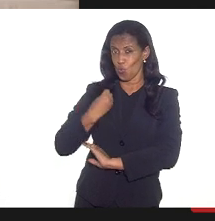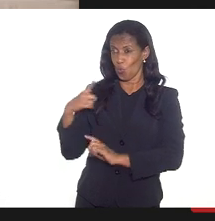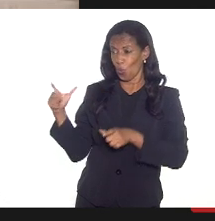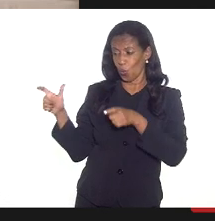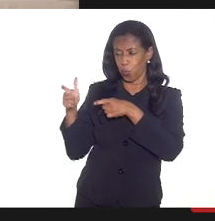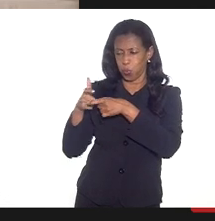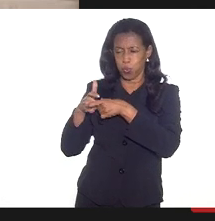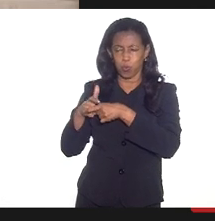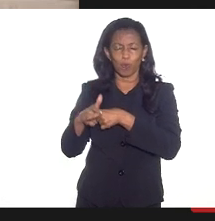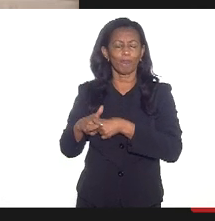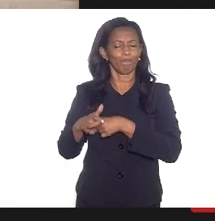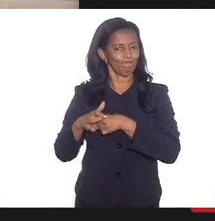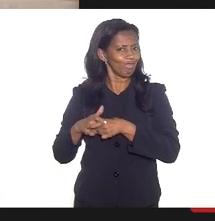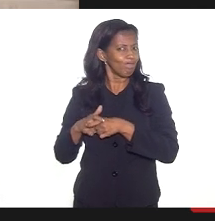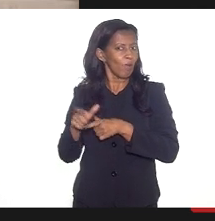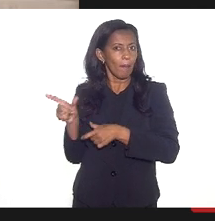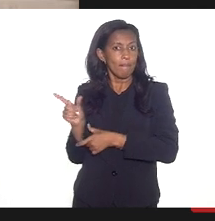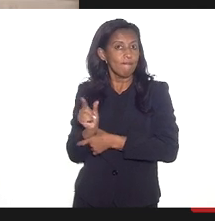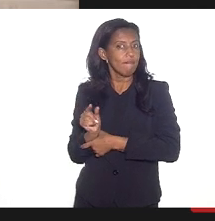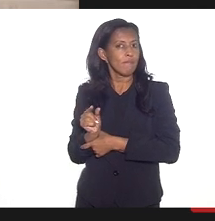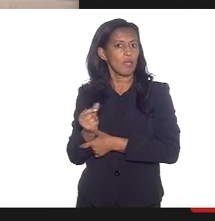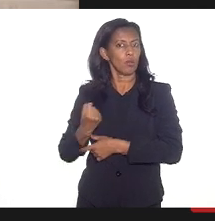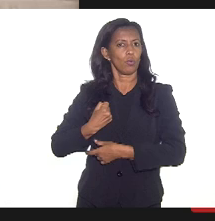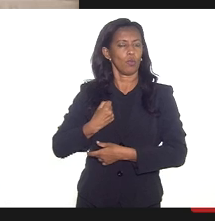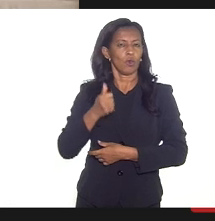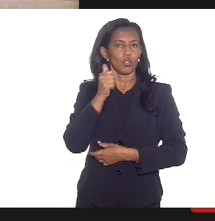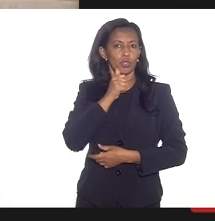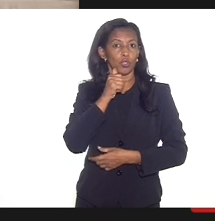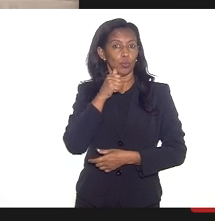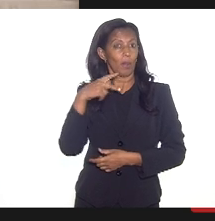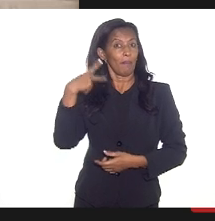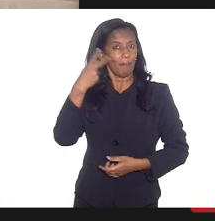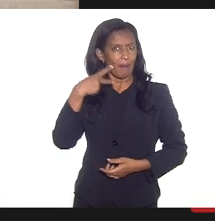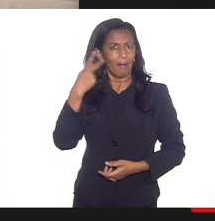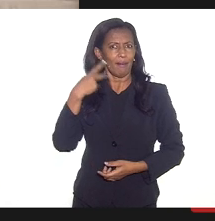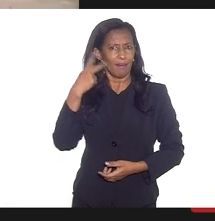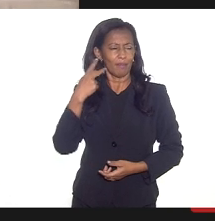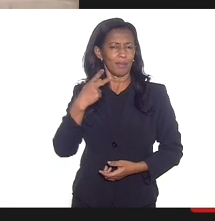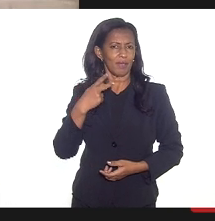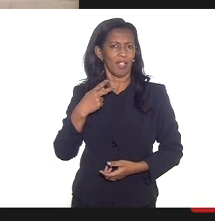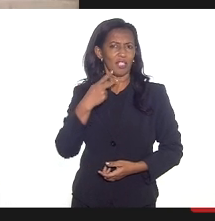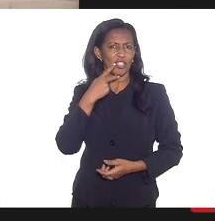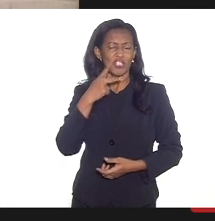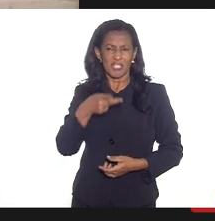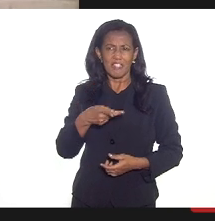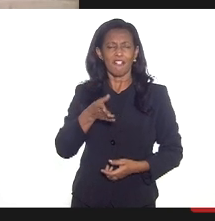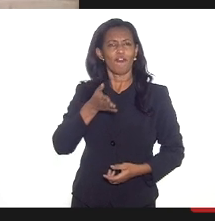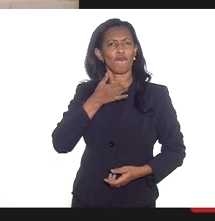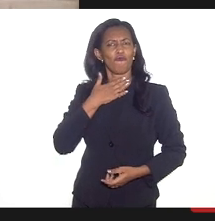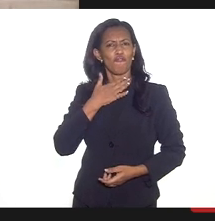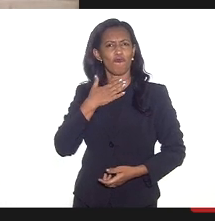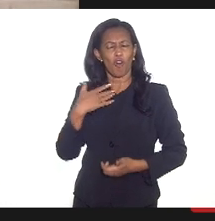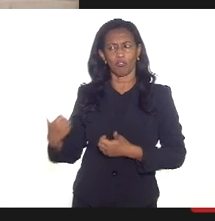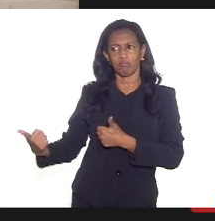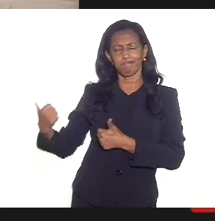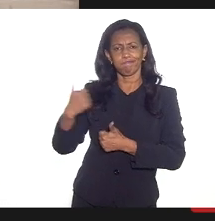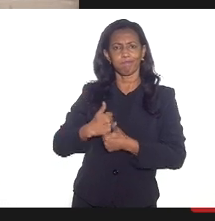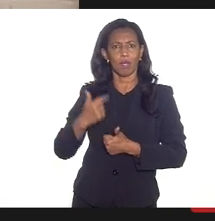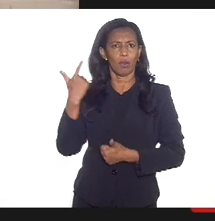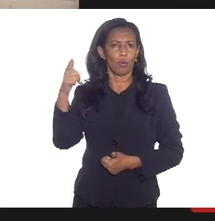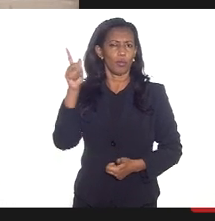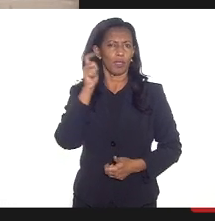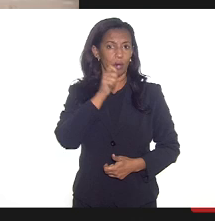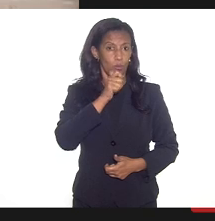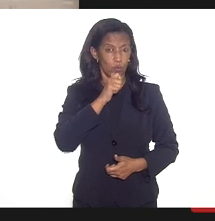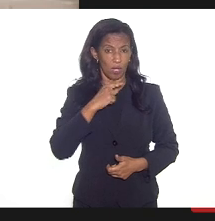um pequeno número, ainda muito significante, de mulheres parlamentares que fazem coro e dão vozes a outras mulheres. E